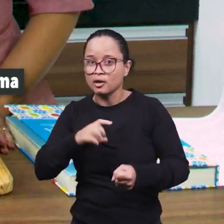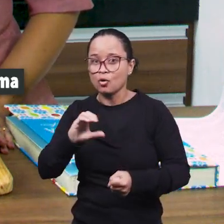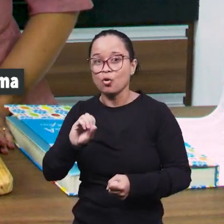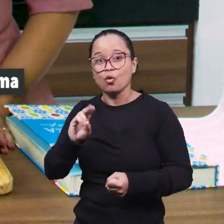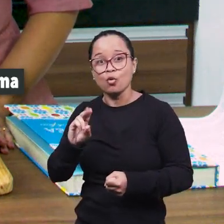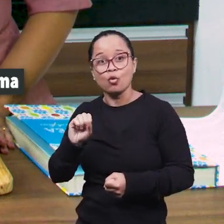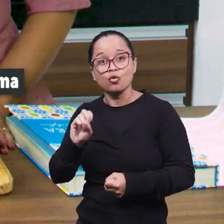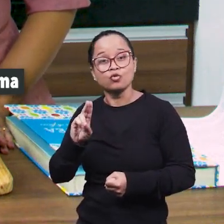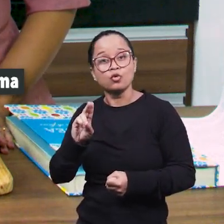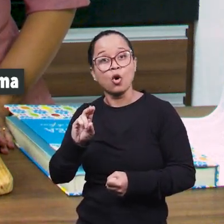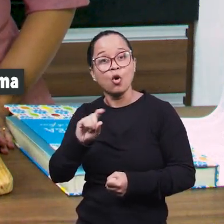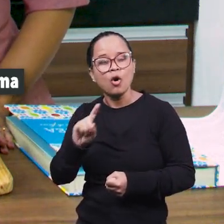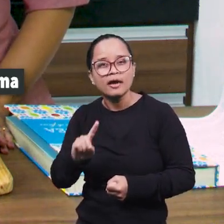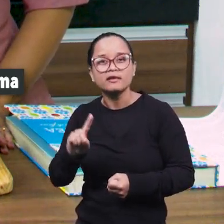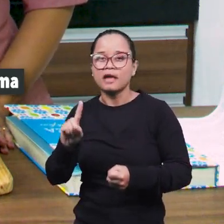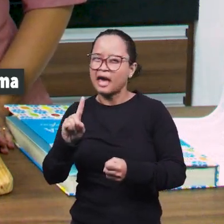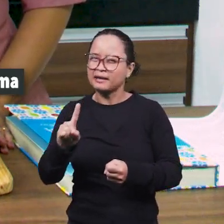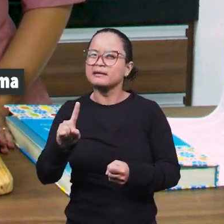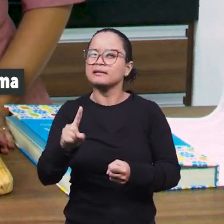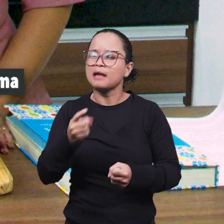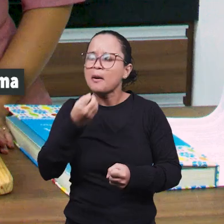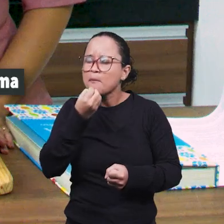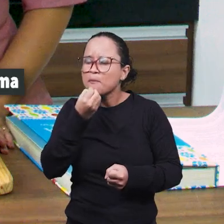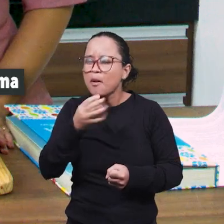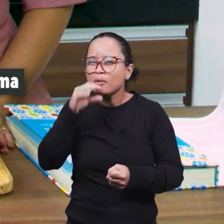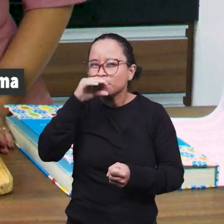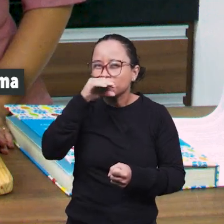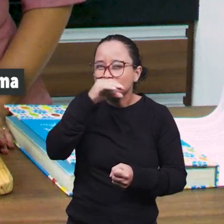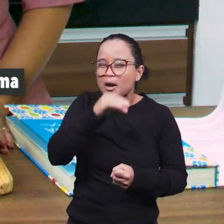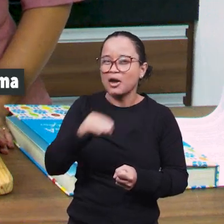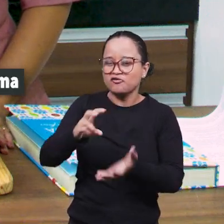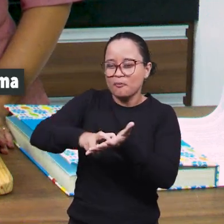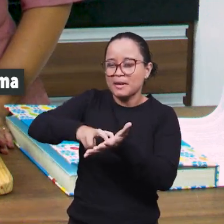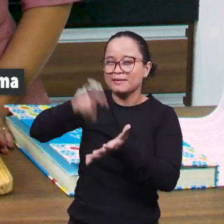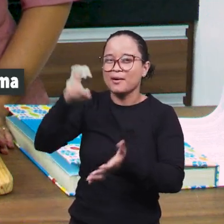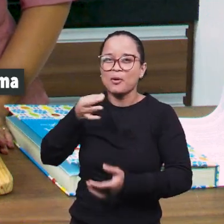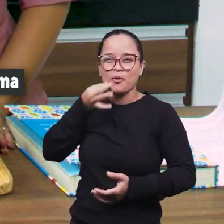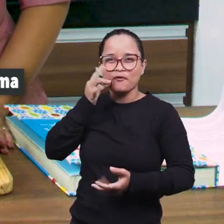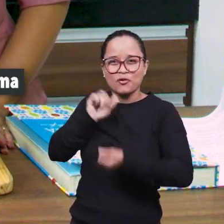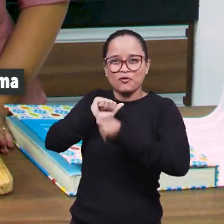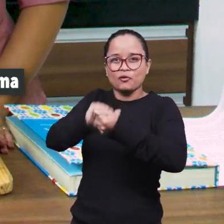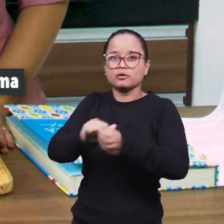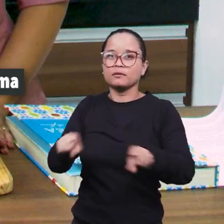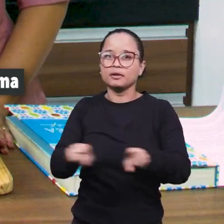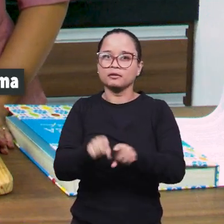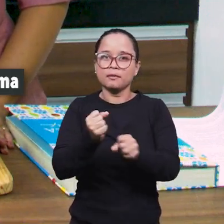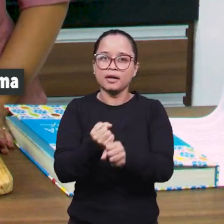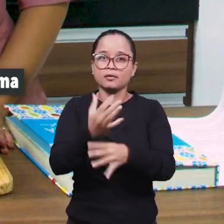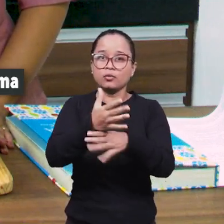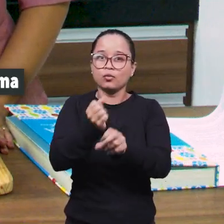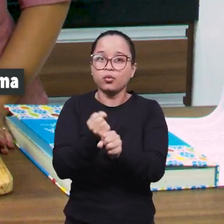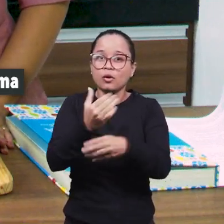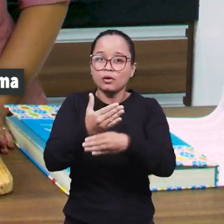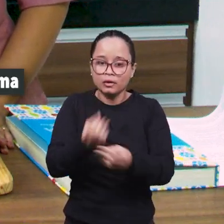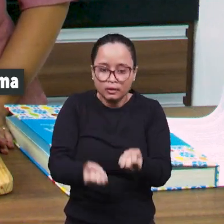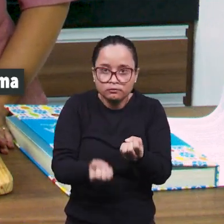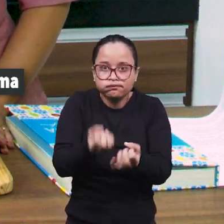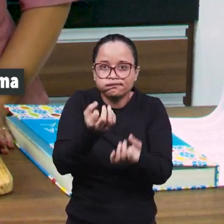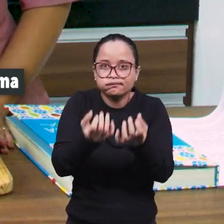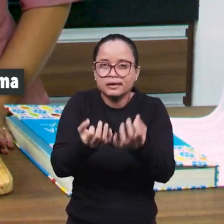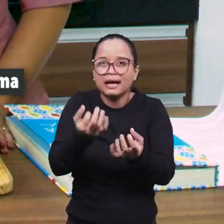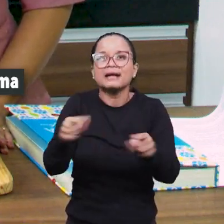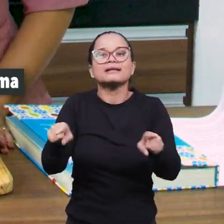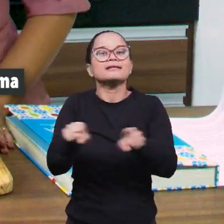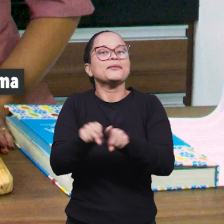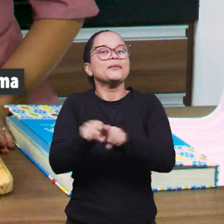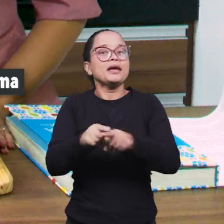cuscuz quentinho, gostoso de manhã, com a manteiguinha em cima para tomar com café, ainda faz os legumes no vapor. Utilizo 2